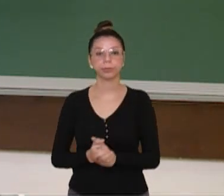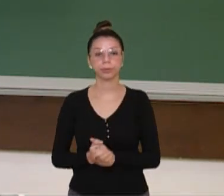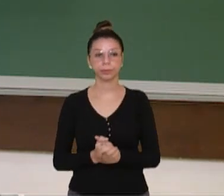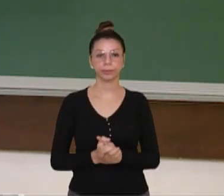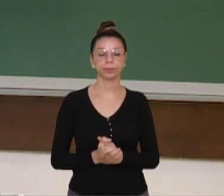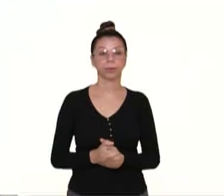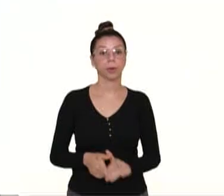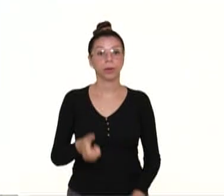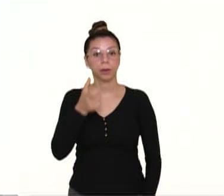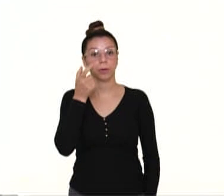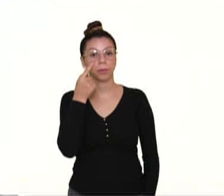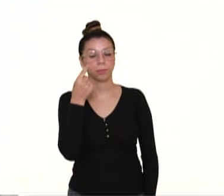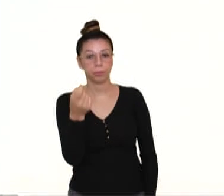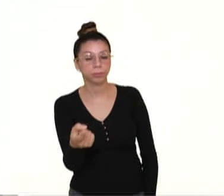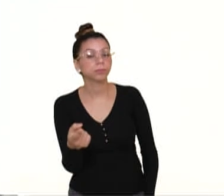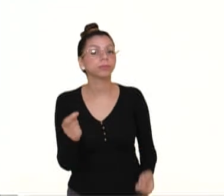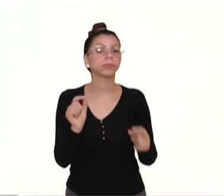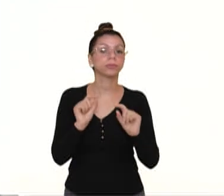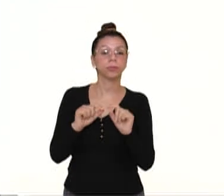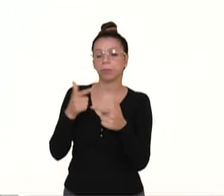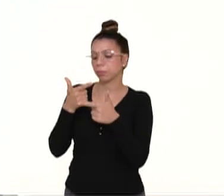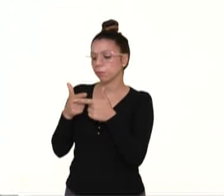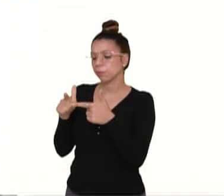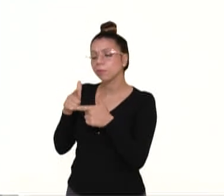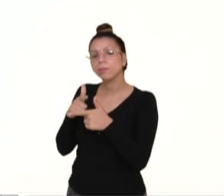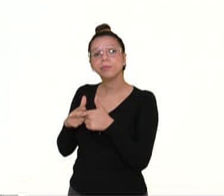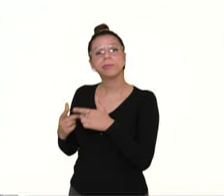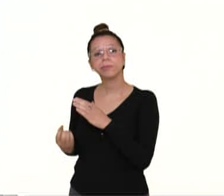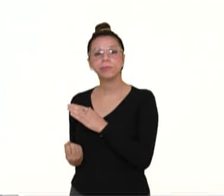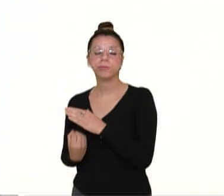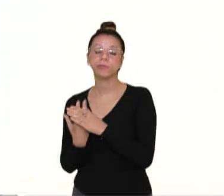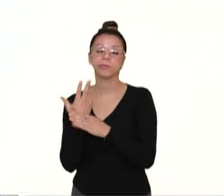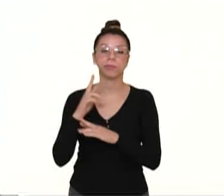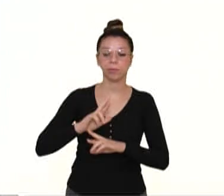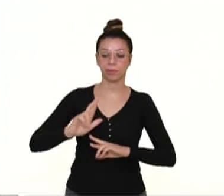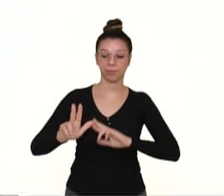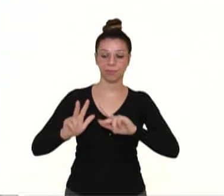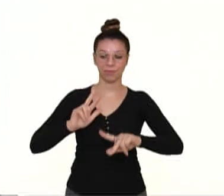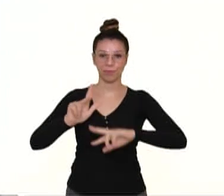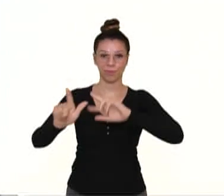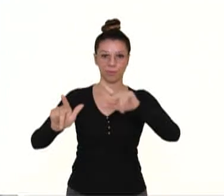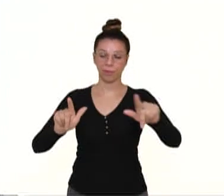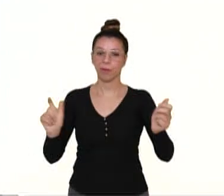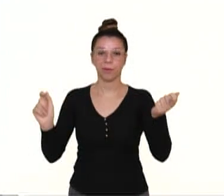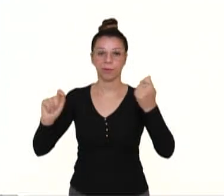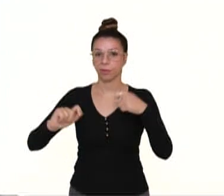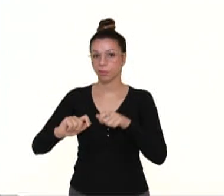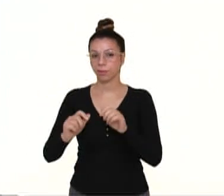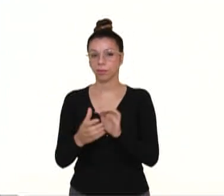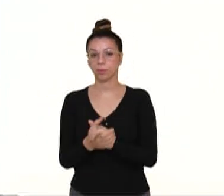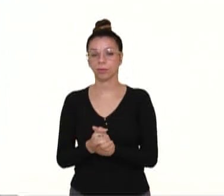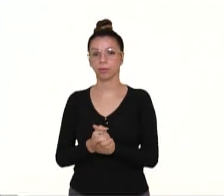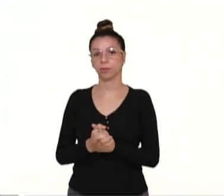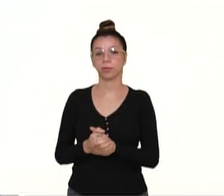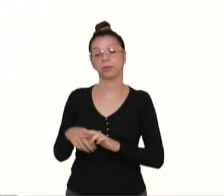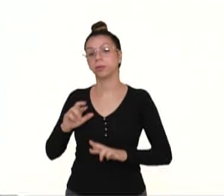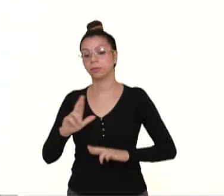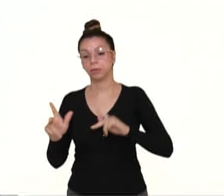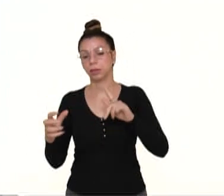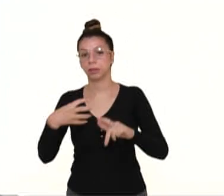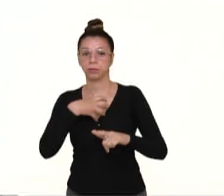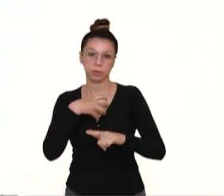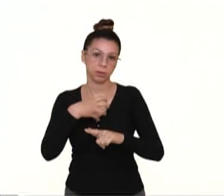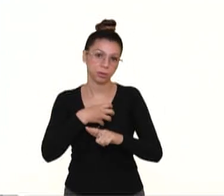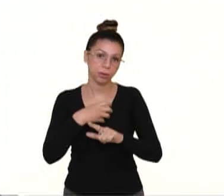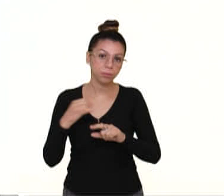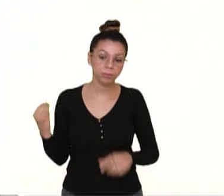algumas curiosidades. Então, não tem problema se surgirem formas diferentes da ciranda. Não tem problema se você faz o passo um pouco diferente, né?